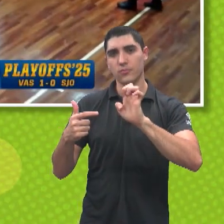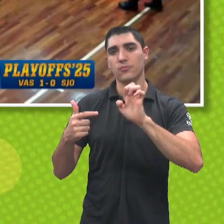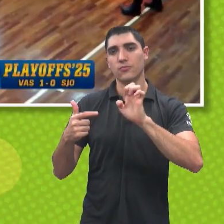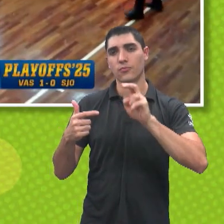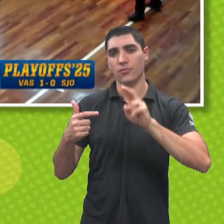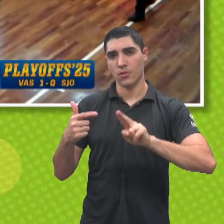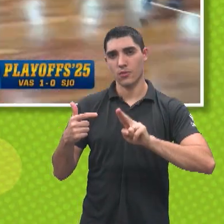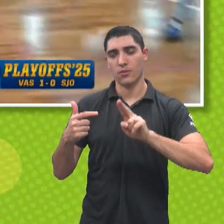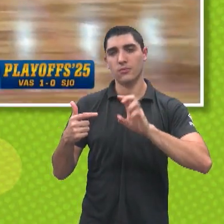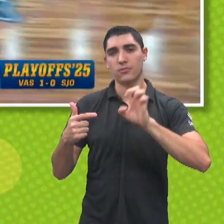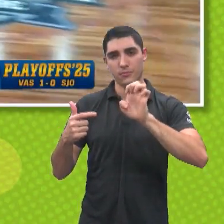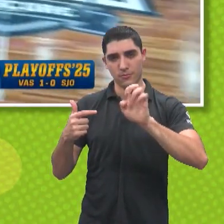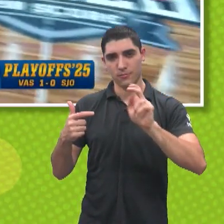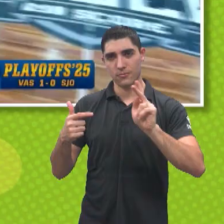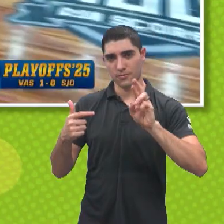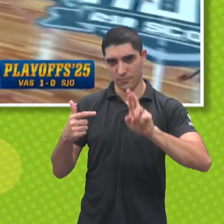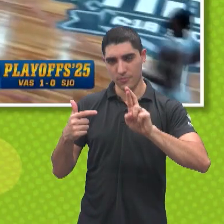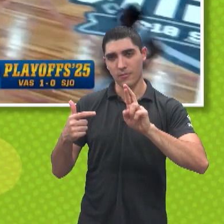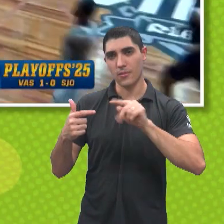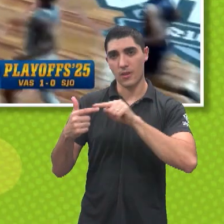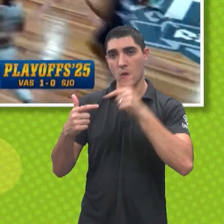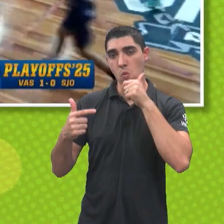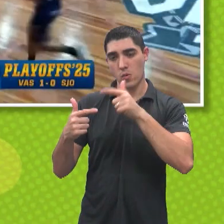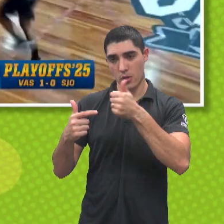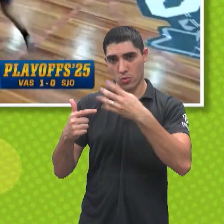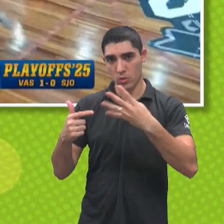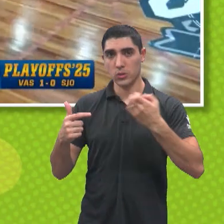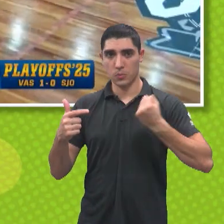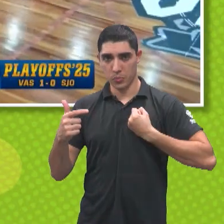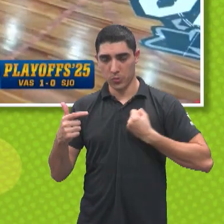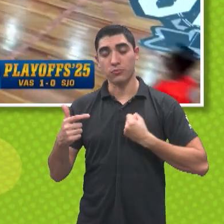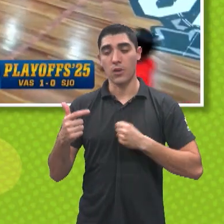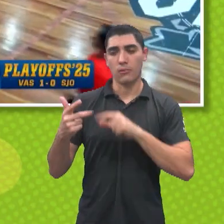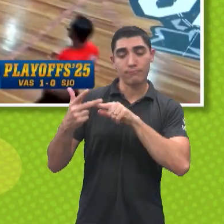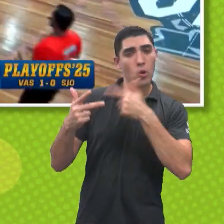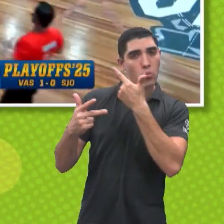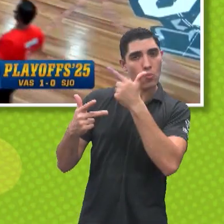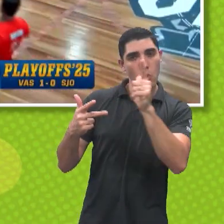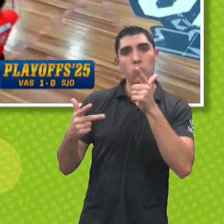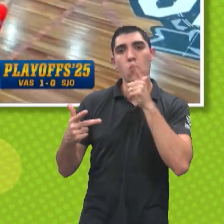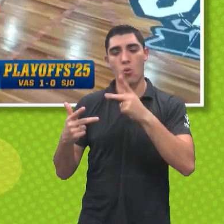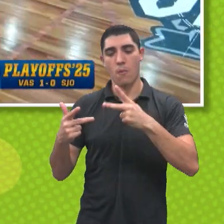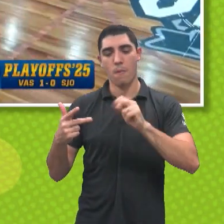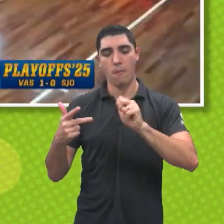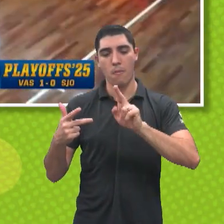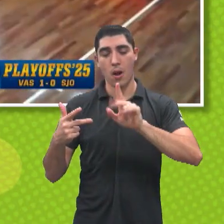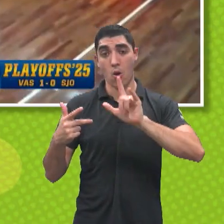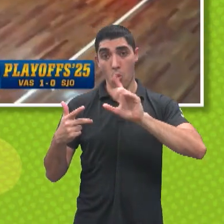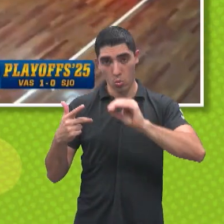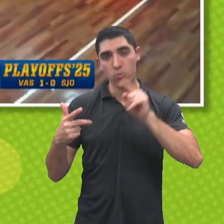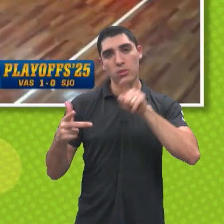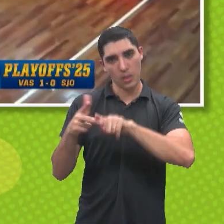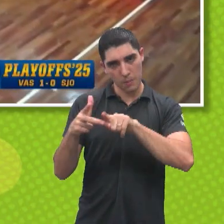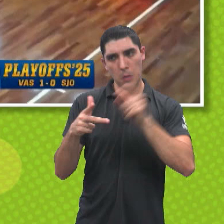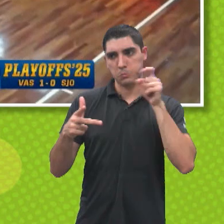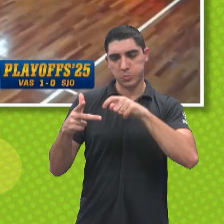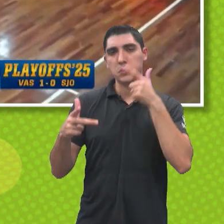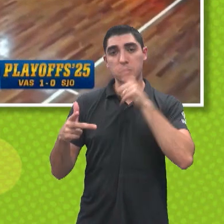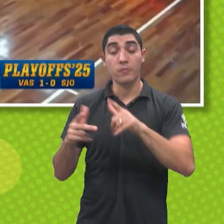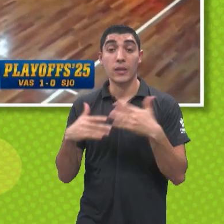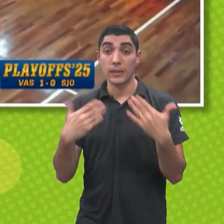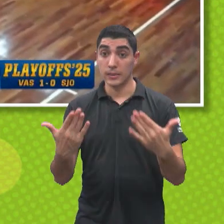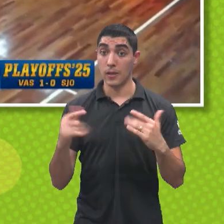assistências. Hoje acontece o jogo 3, hoje o Vasco pode matar a questão 3-0 em cima do São José e, como se diz no